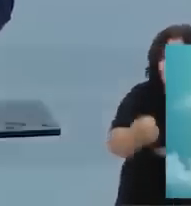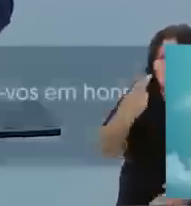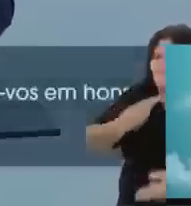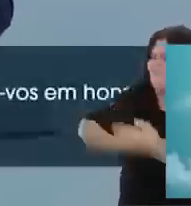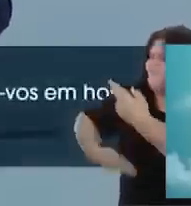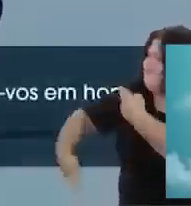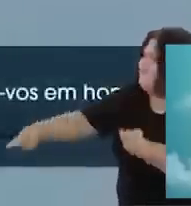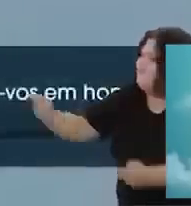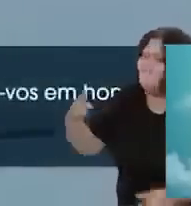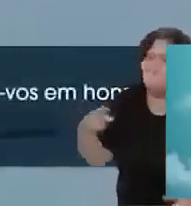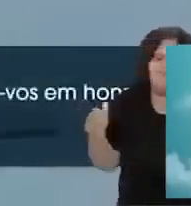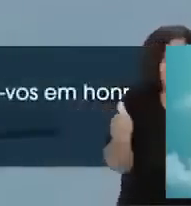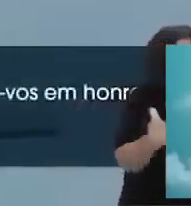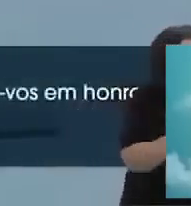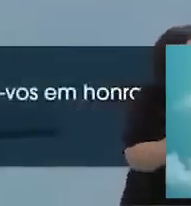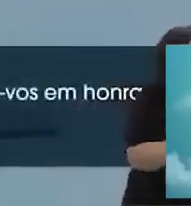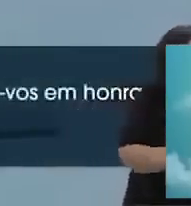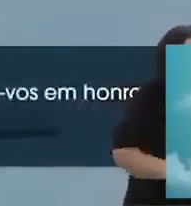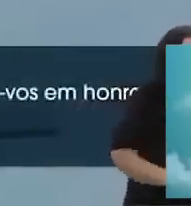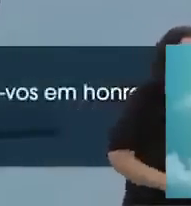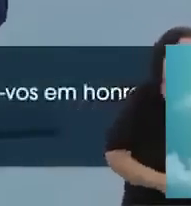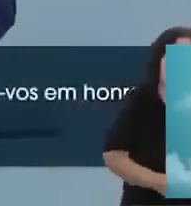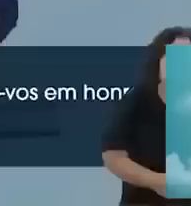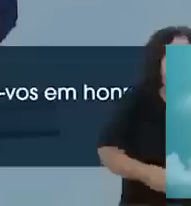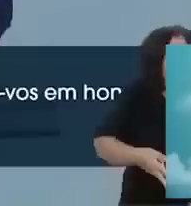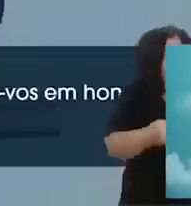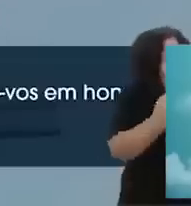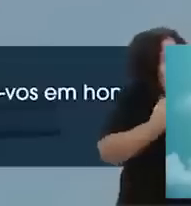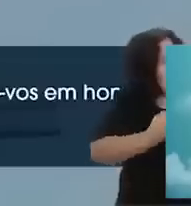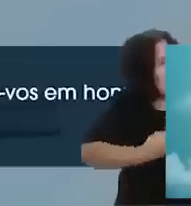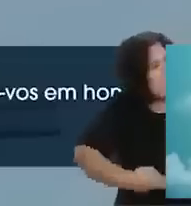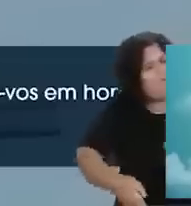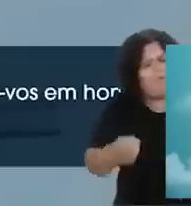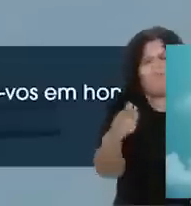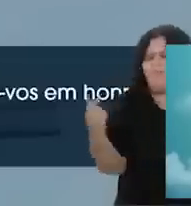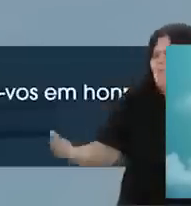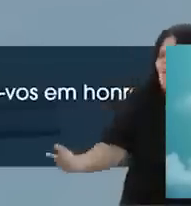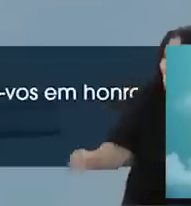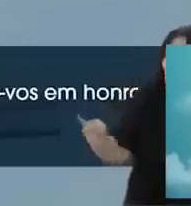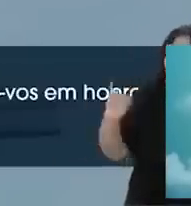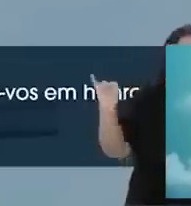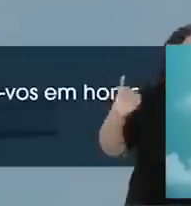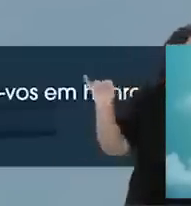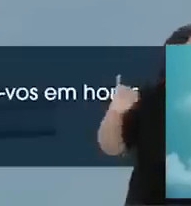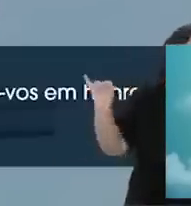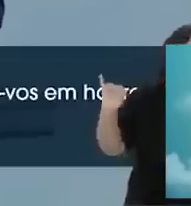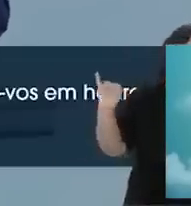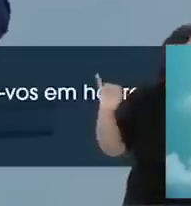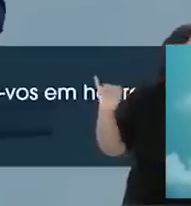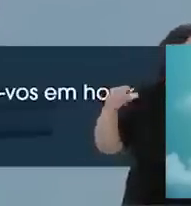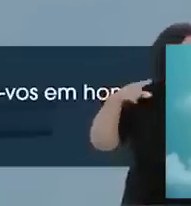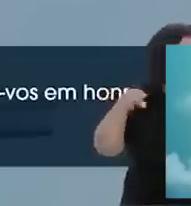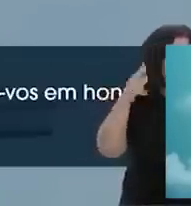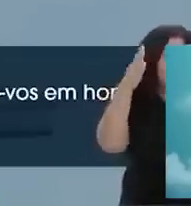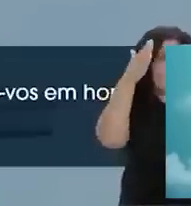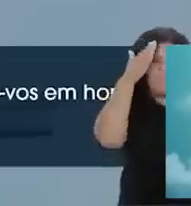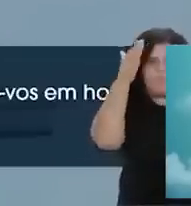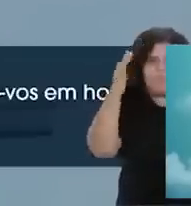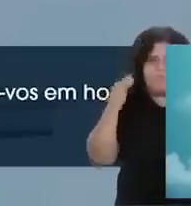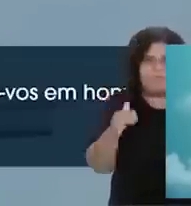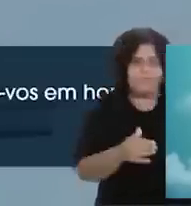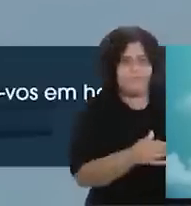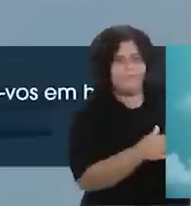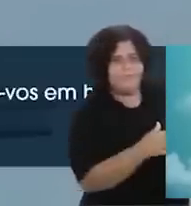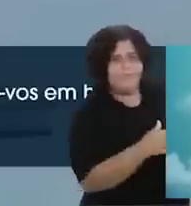uns aos outros, com amor fraternal. E agora você pode